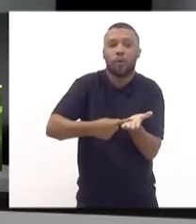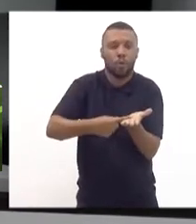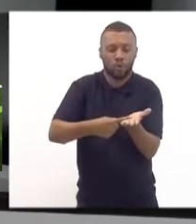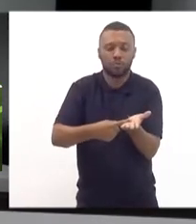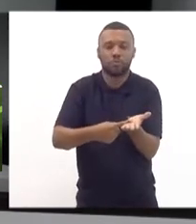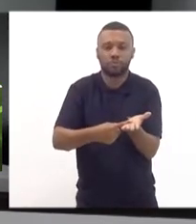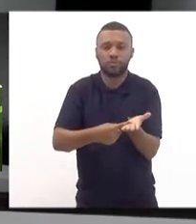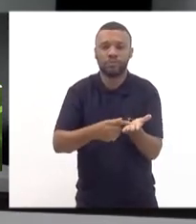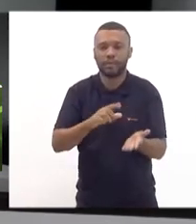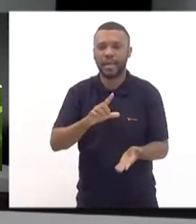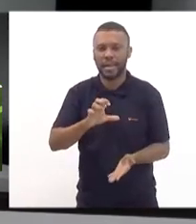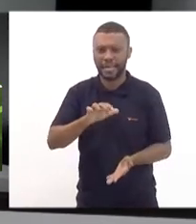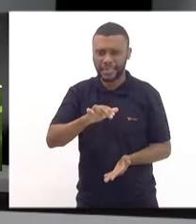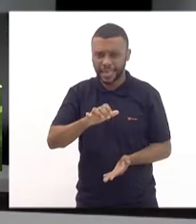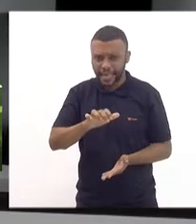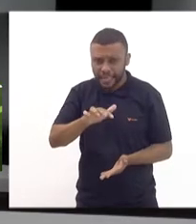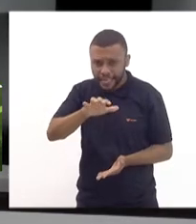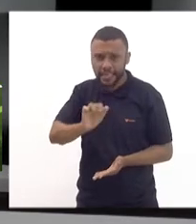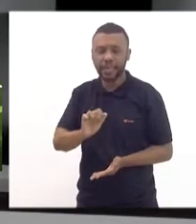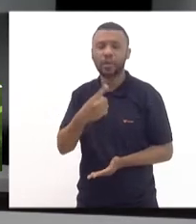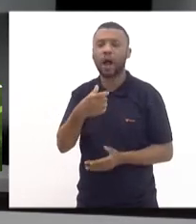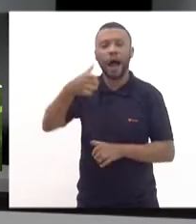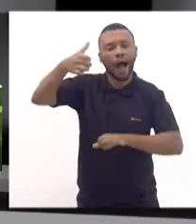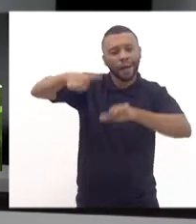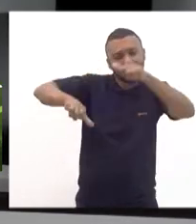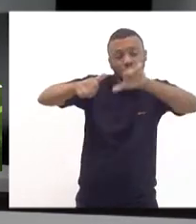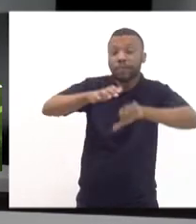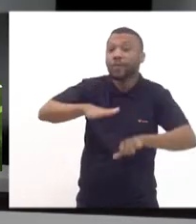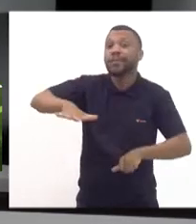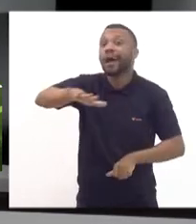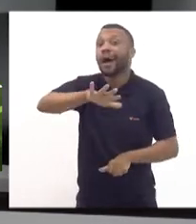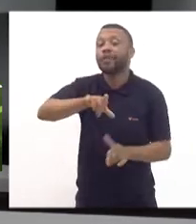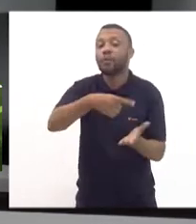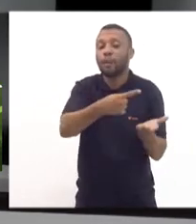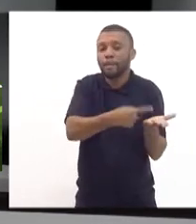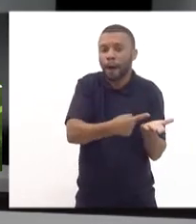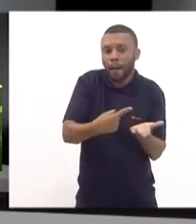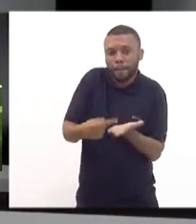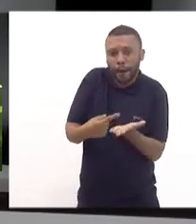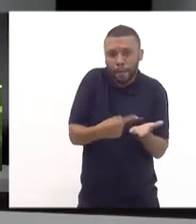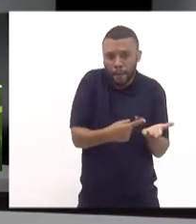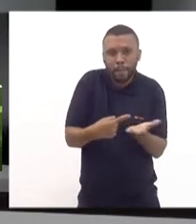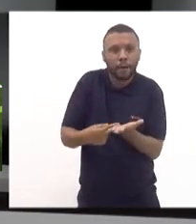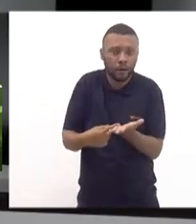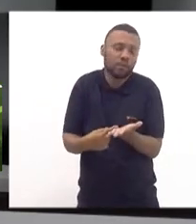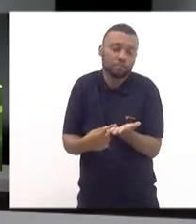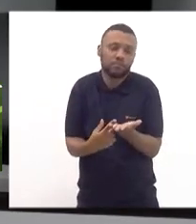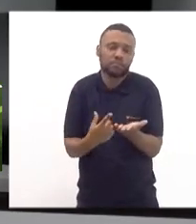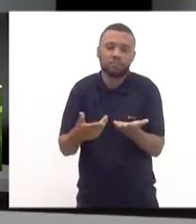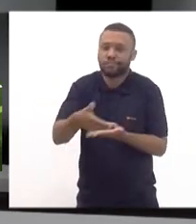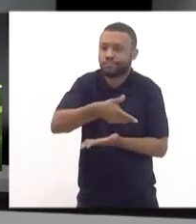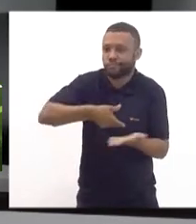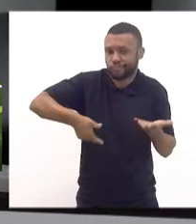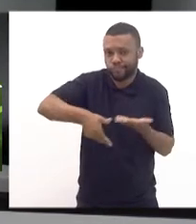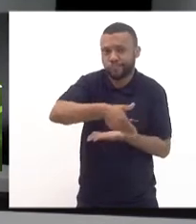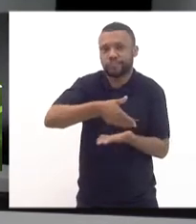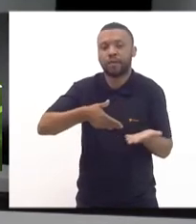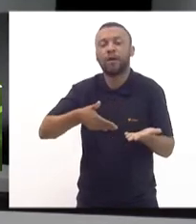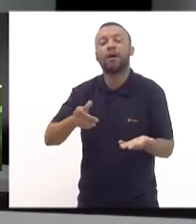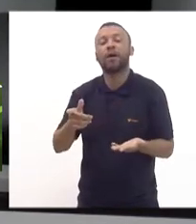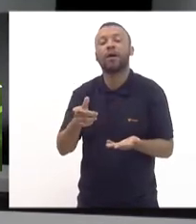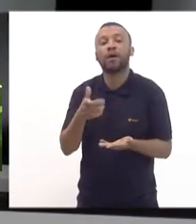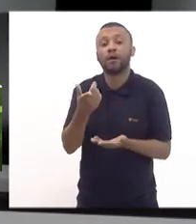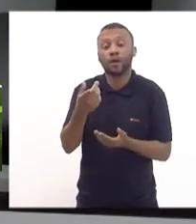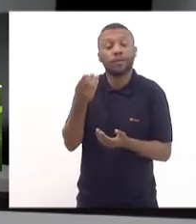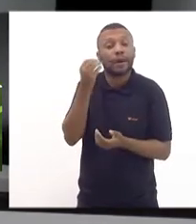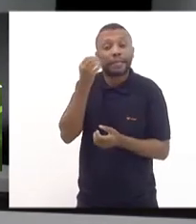nós avaliamos programa de integridade no âmbito do acordo de leniência. E a gente, uma das contribuições que eu vou tentar